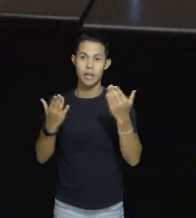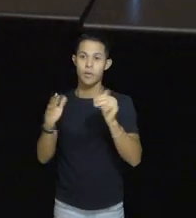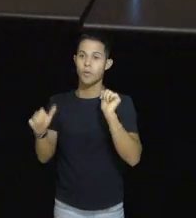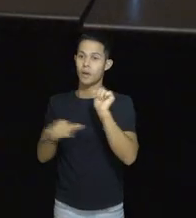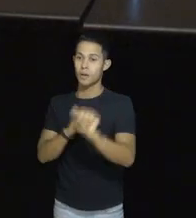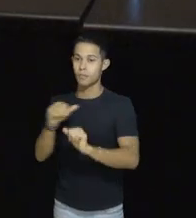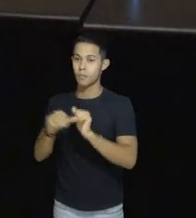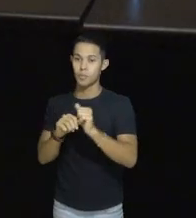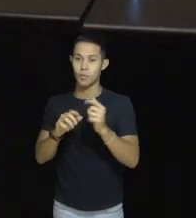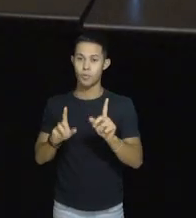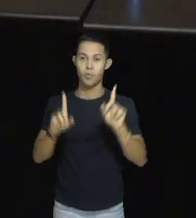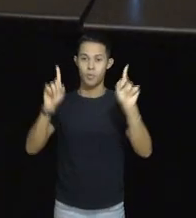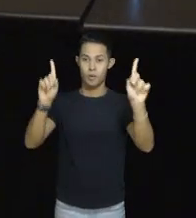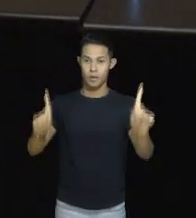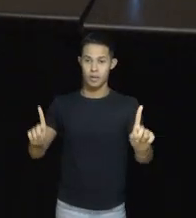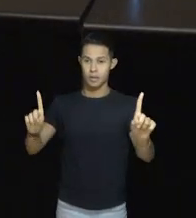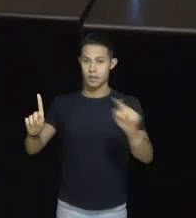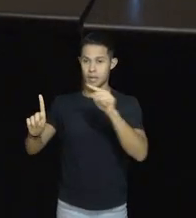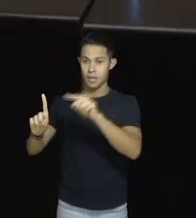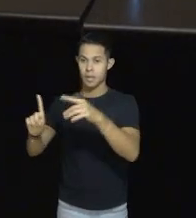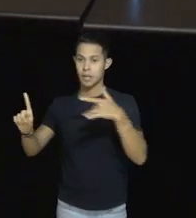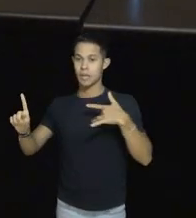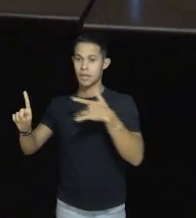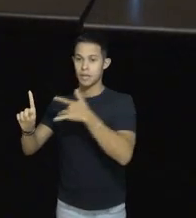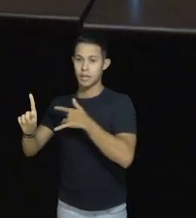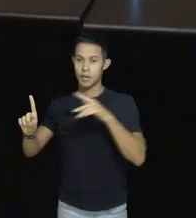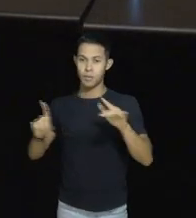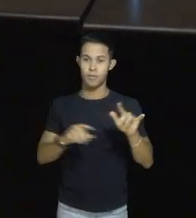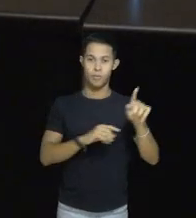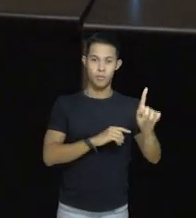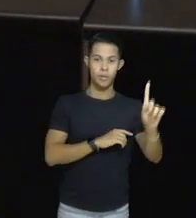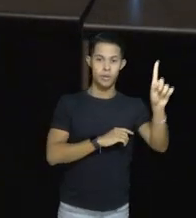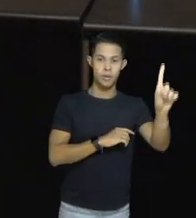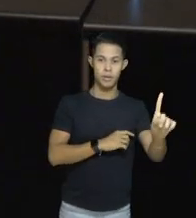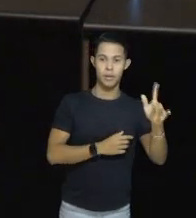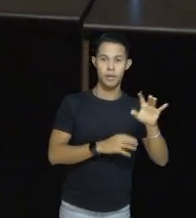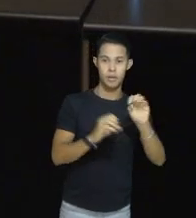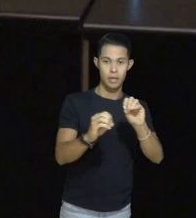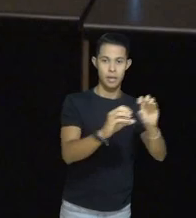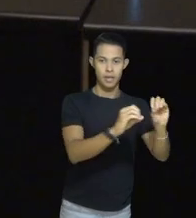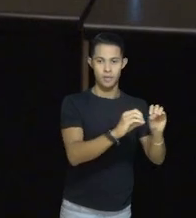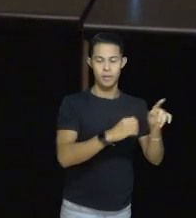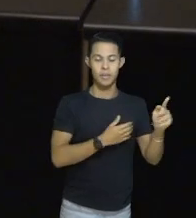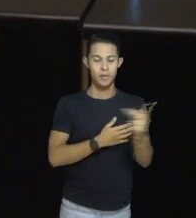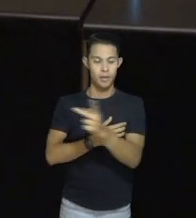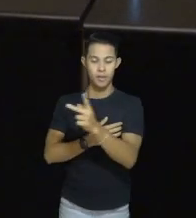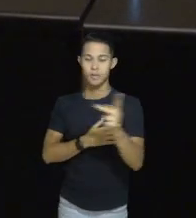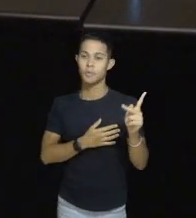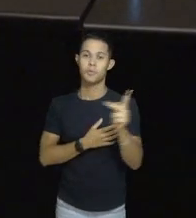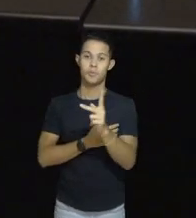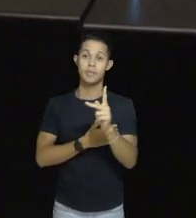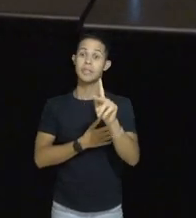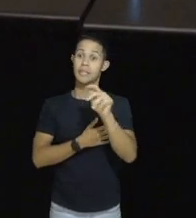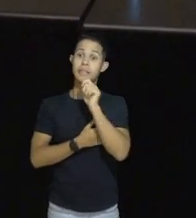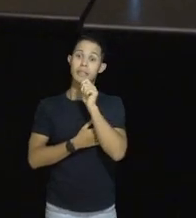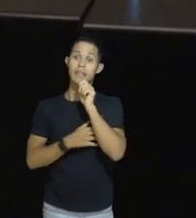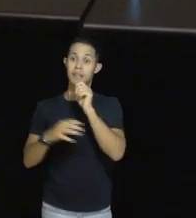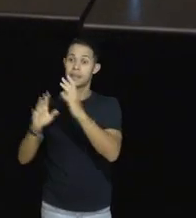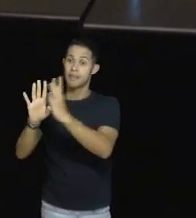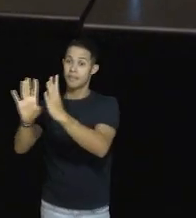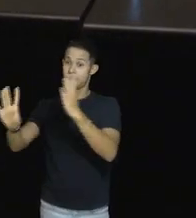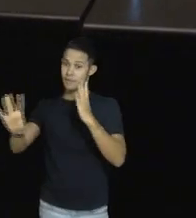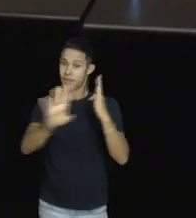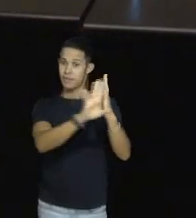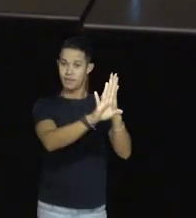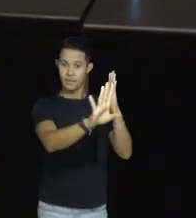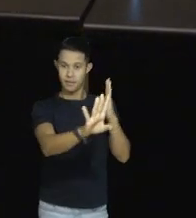duas com fila, né? Então, esse serviço é um serviço que aumentou bastante e que a